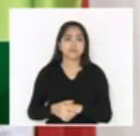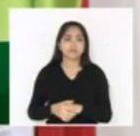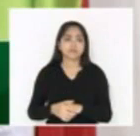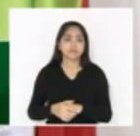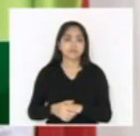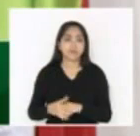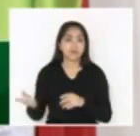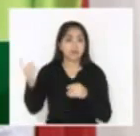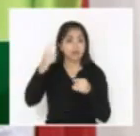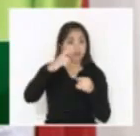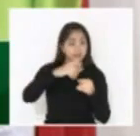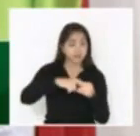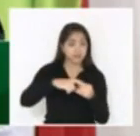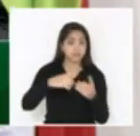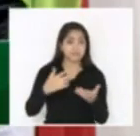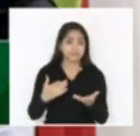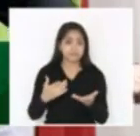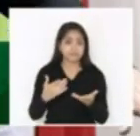trazer